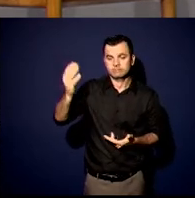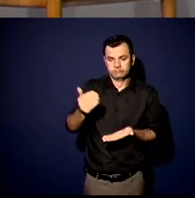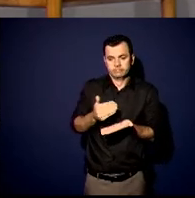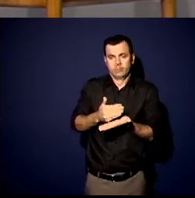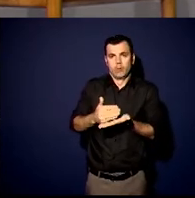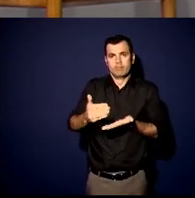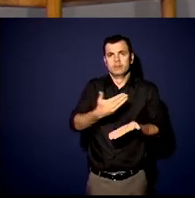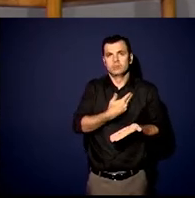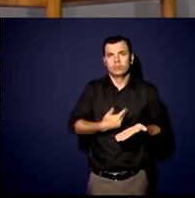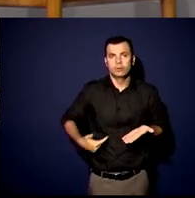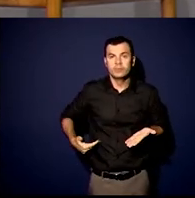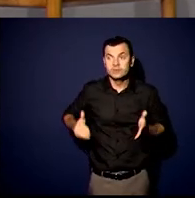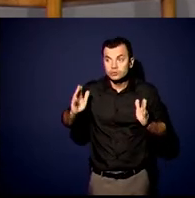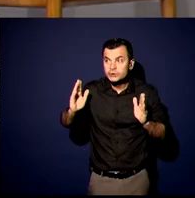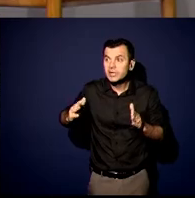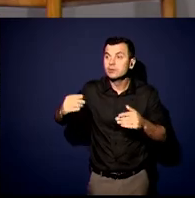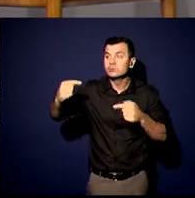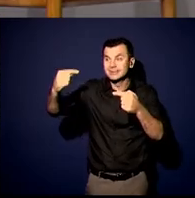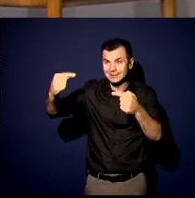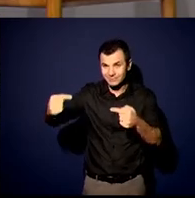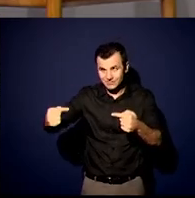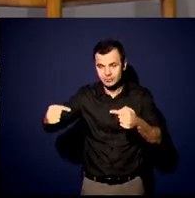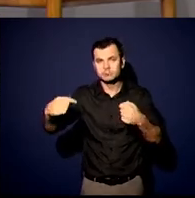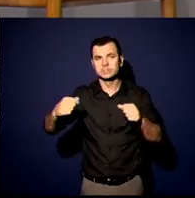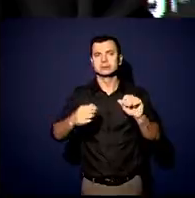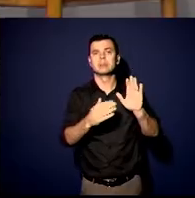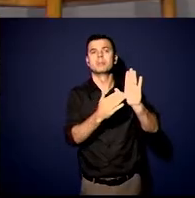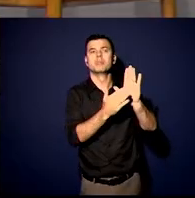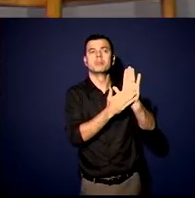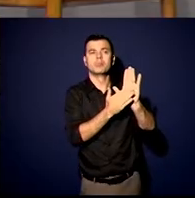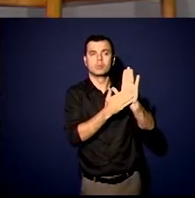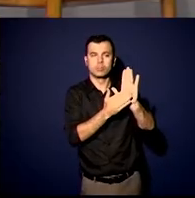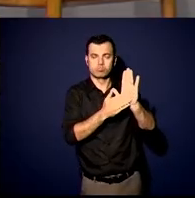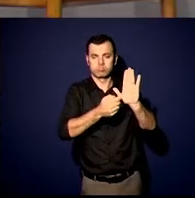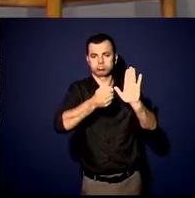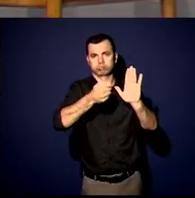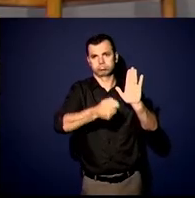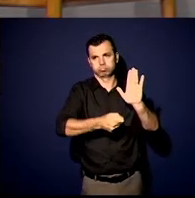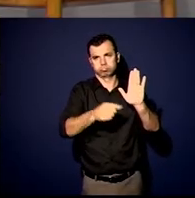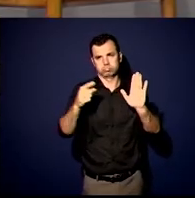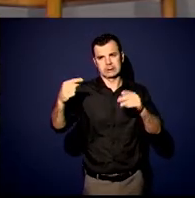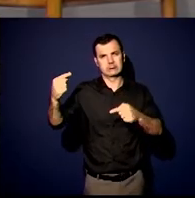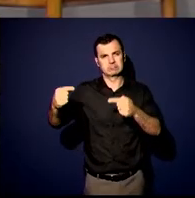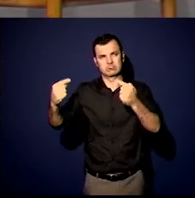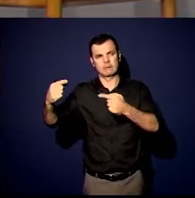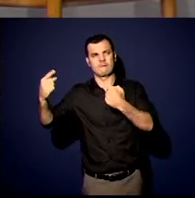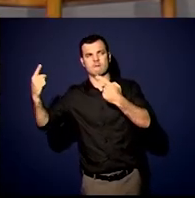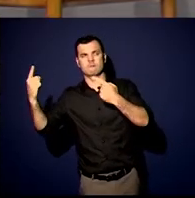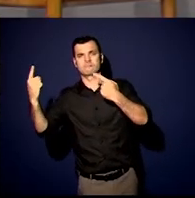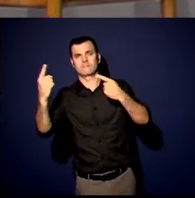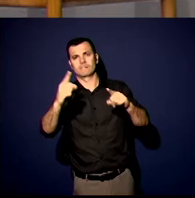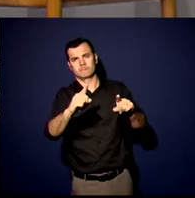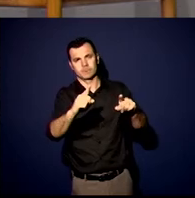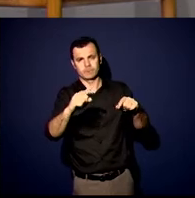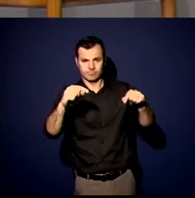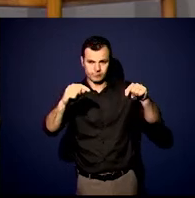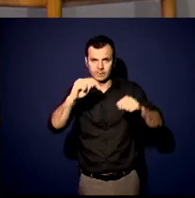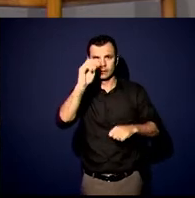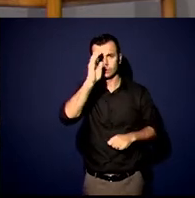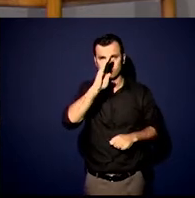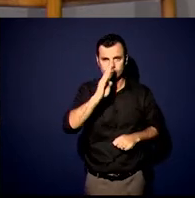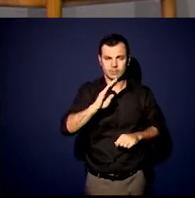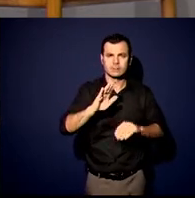no início do governo a propor medidas relativas Exatamente é o extremismo político no Brasil que não é só do Brasil